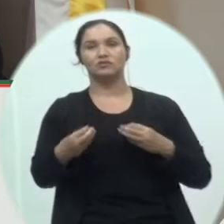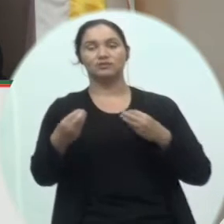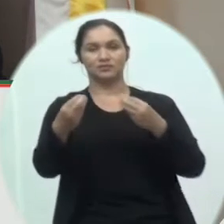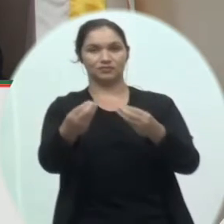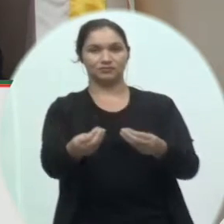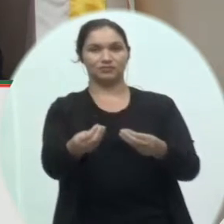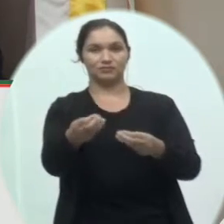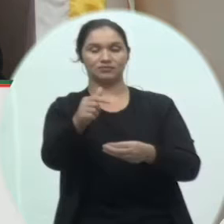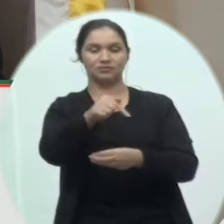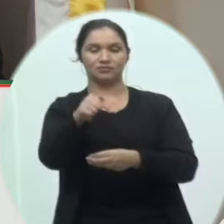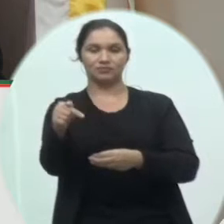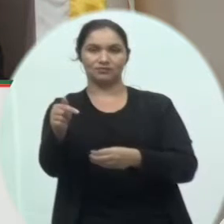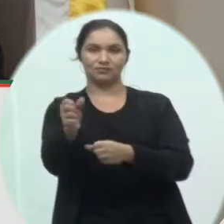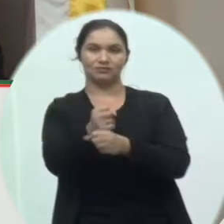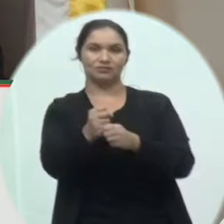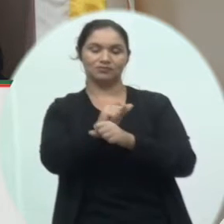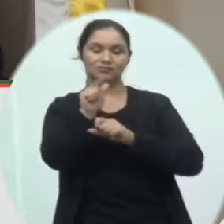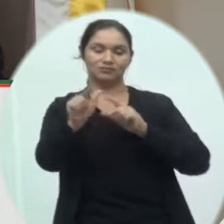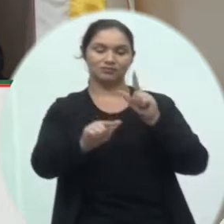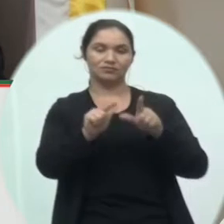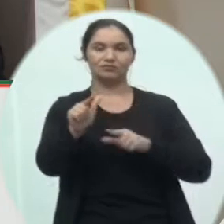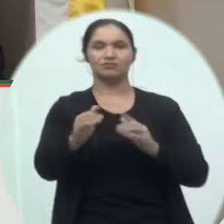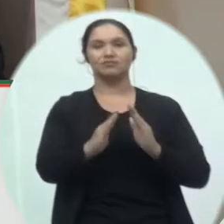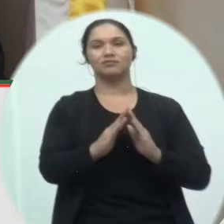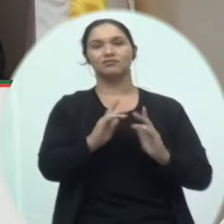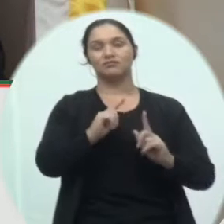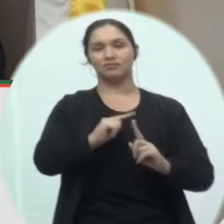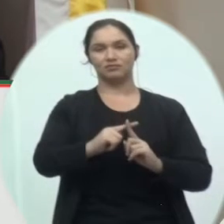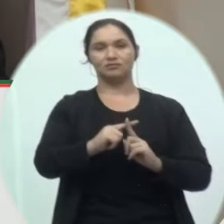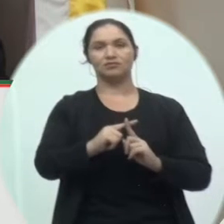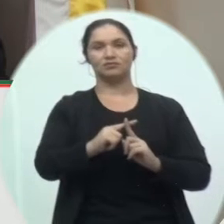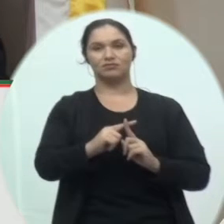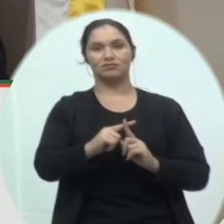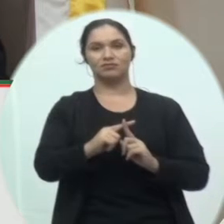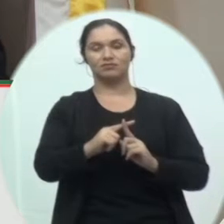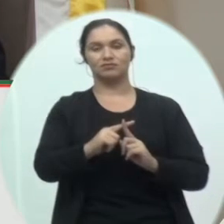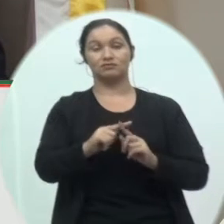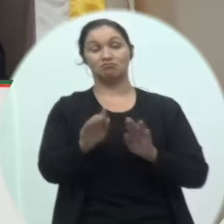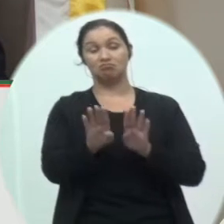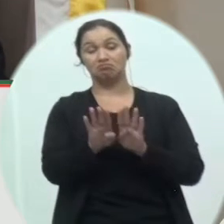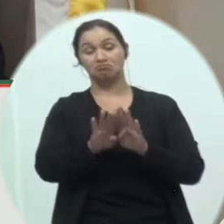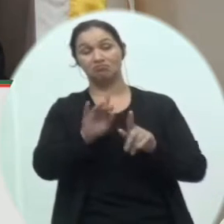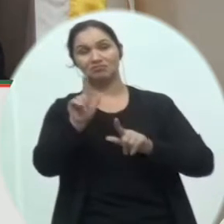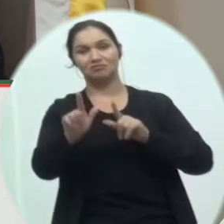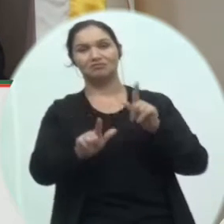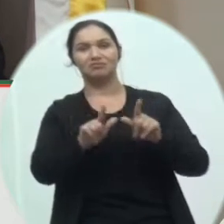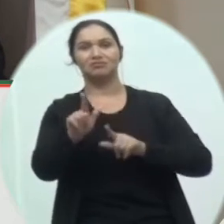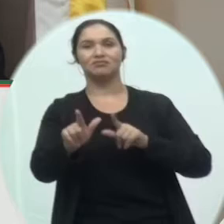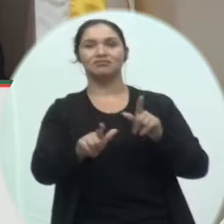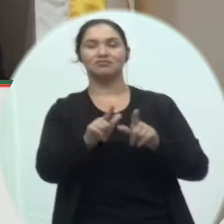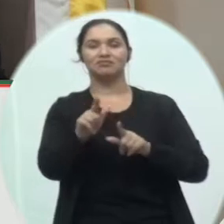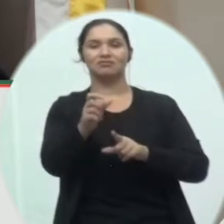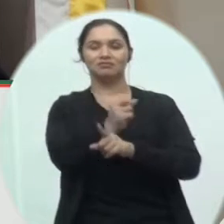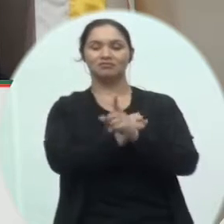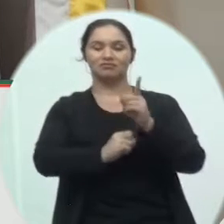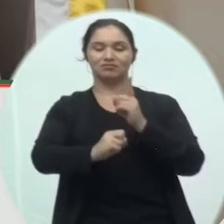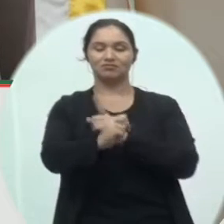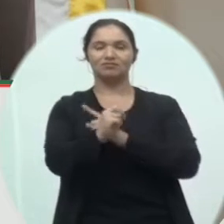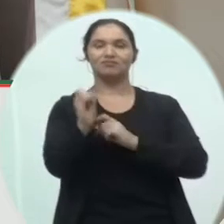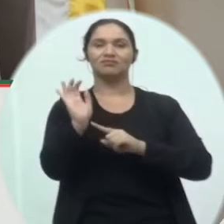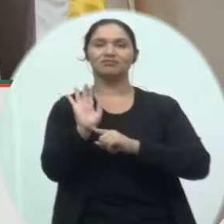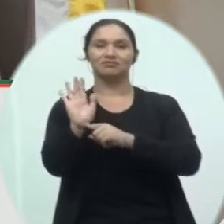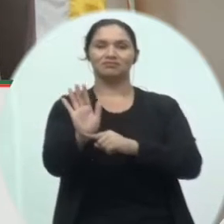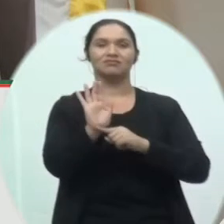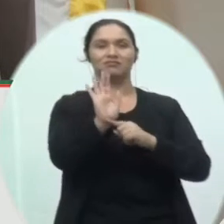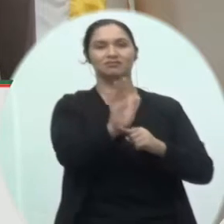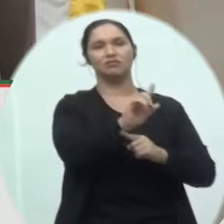pelos 77 anos de fundação da Igreja Presbiteriana, por seus serviços prestados relevantes à sociedade, não só